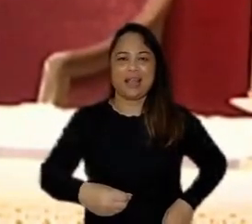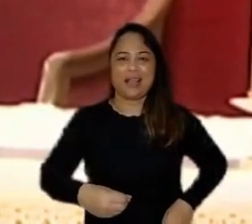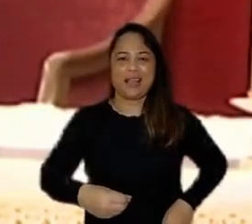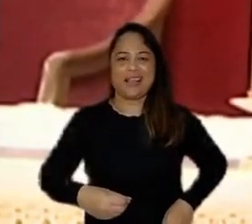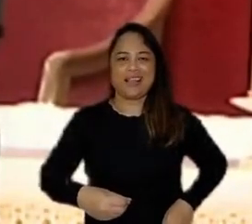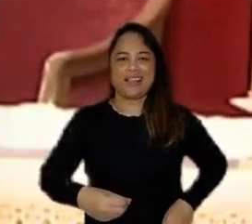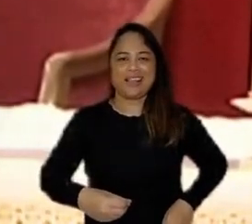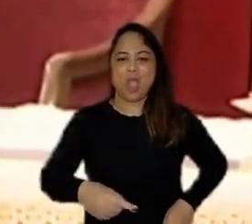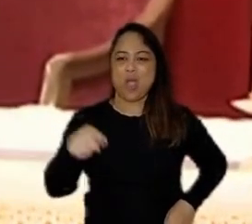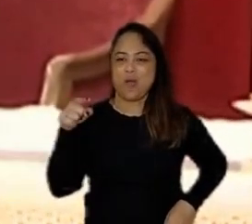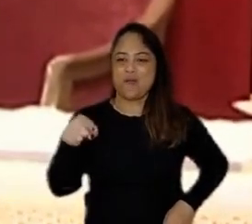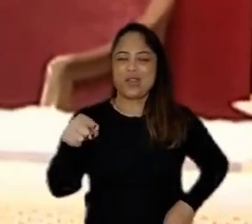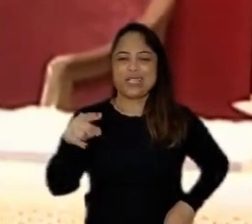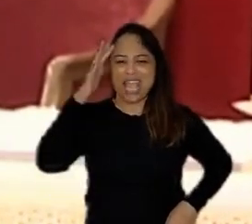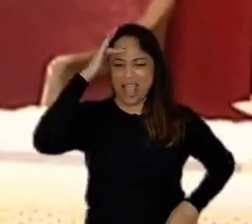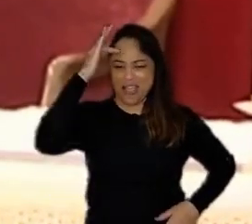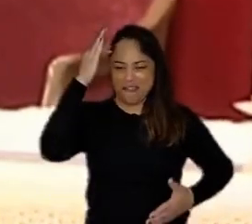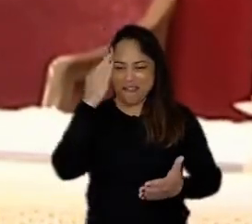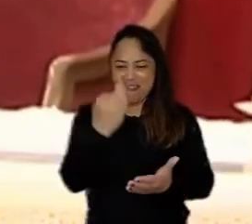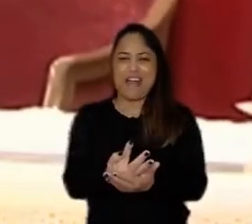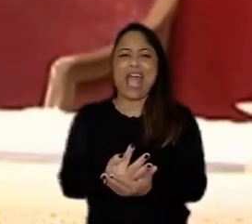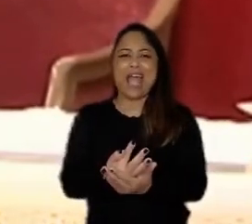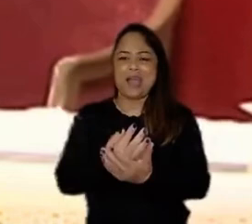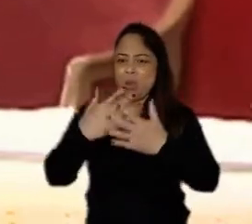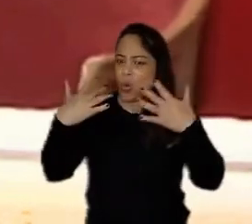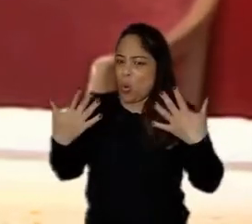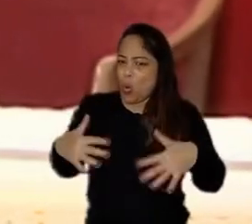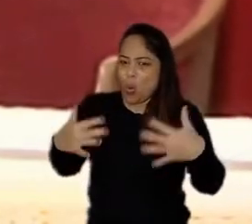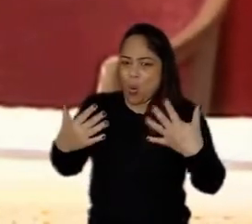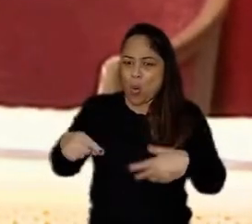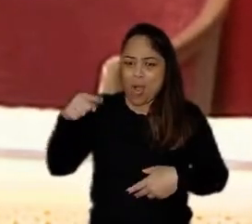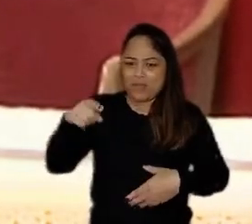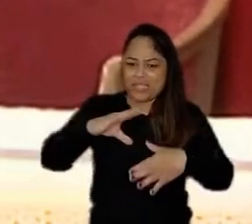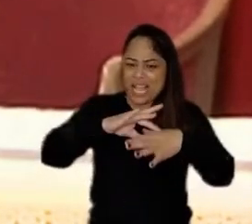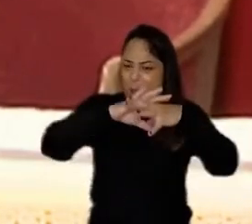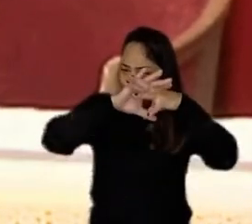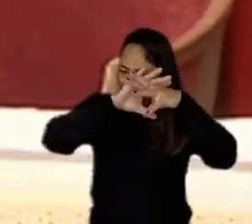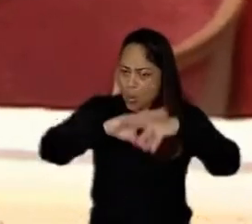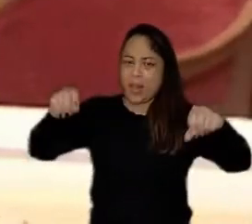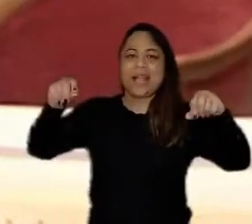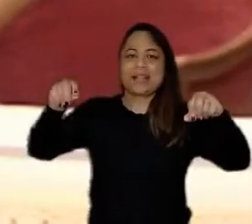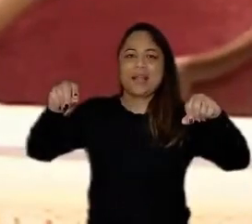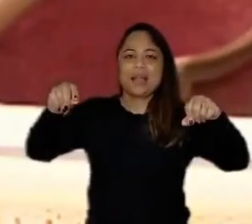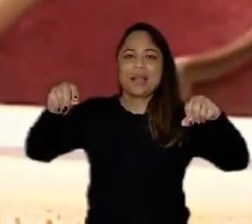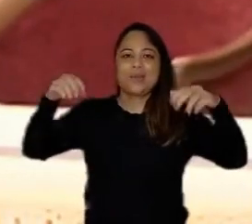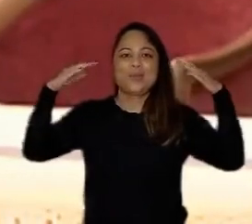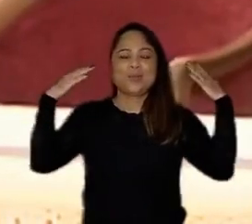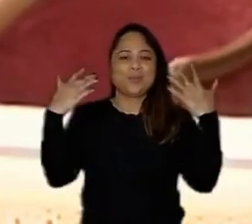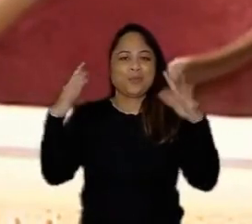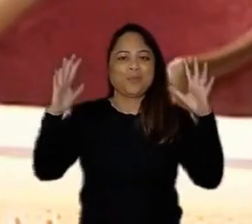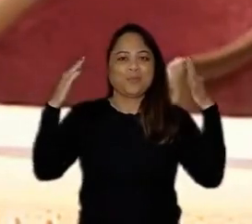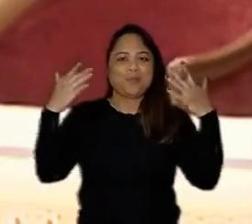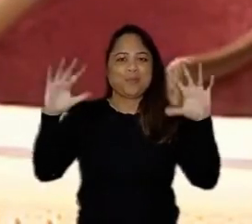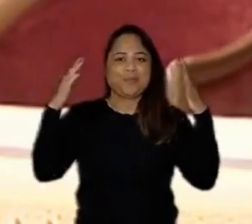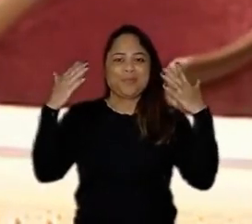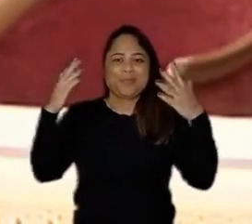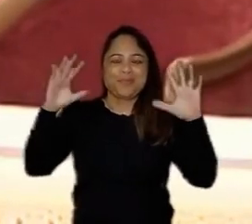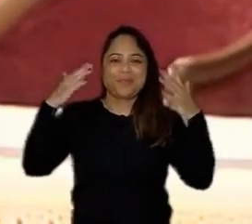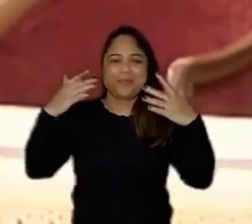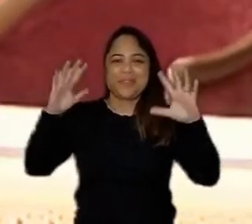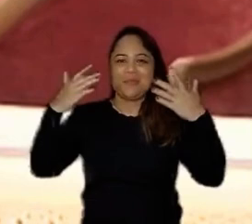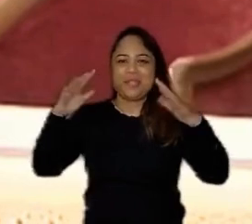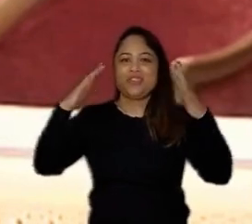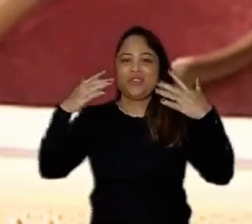filha, a tua fé te curou. Pode aplaudir.